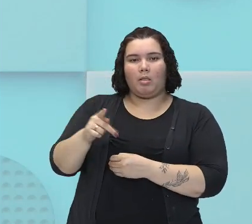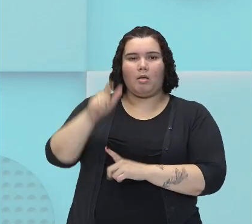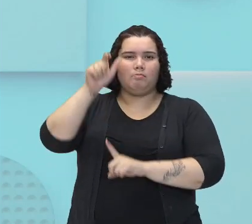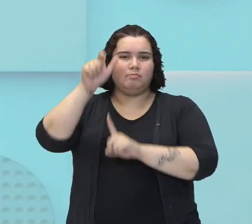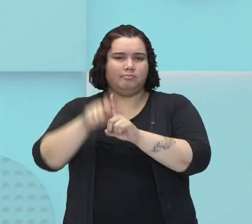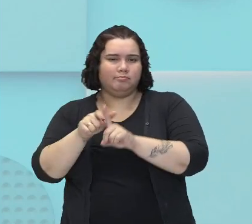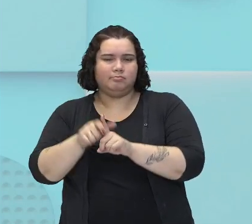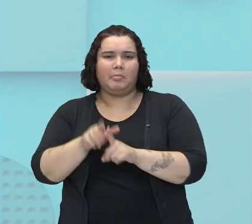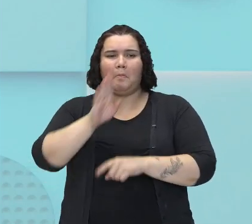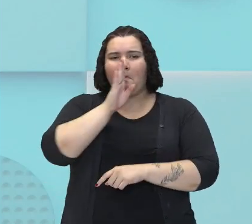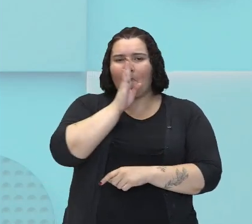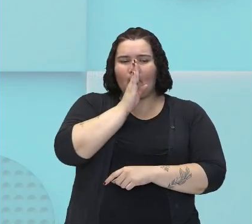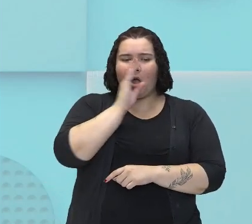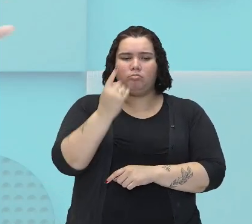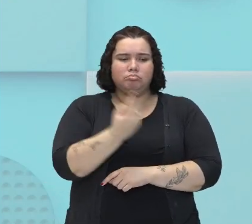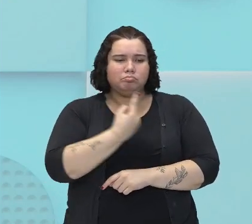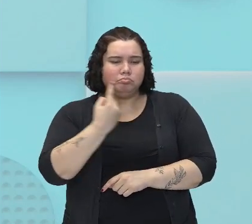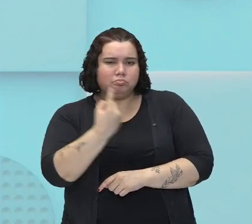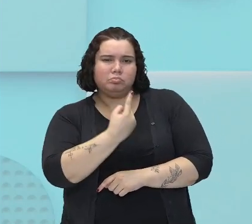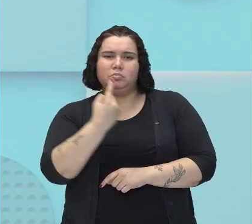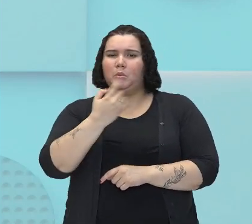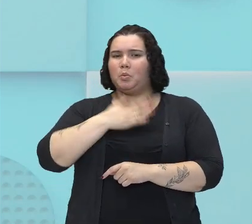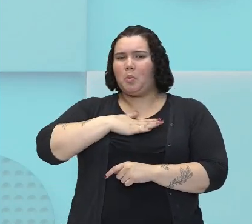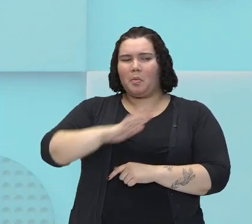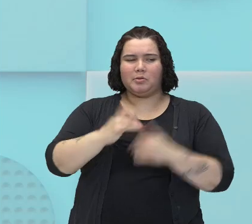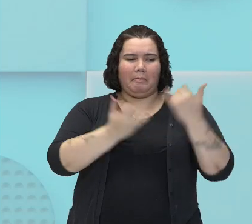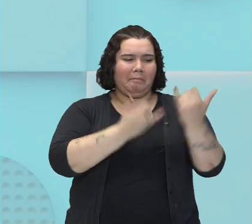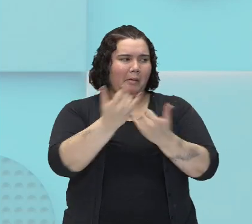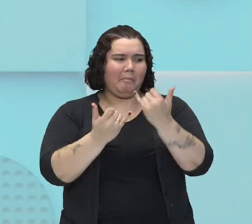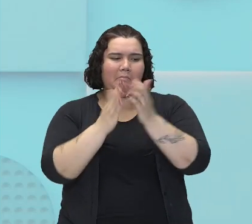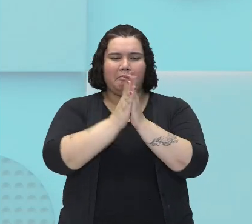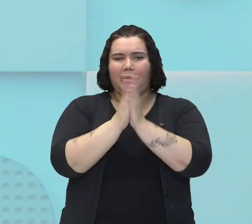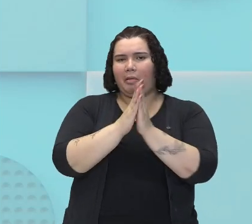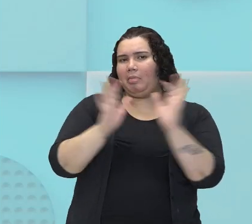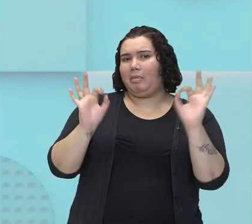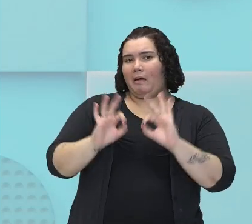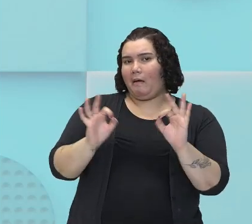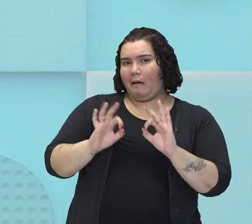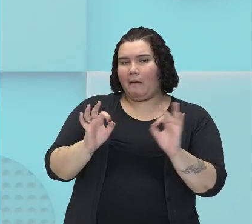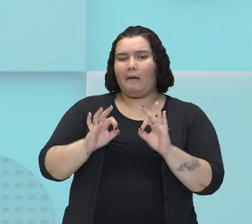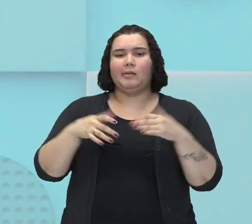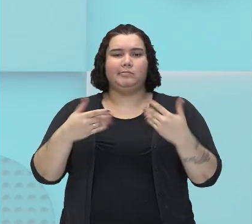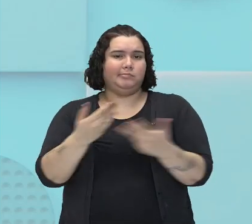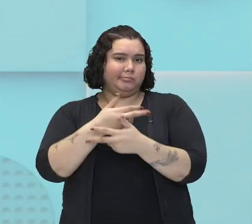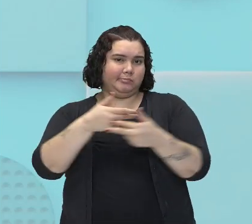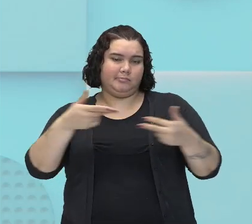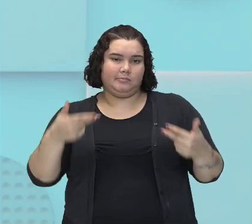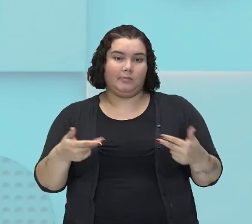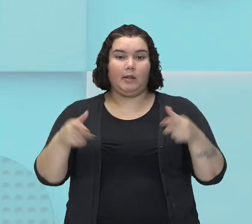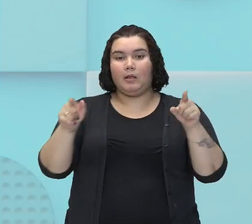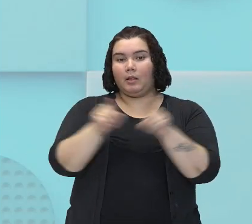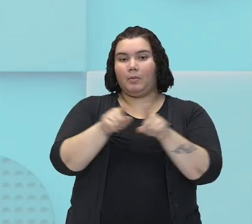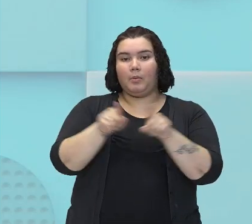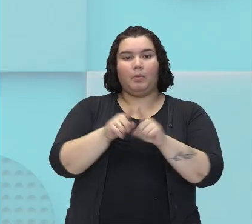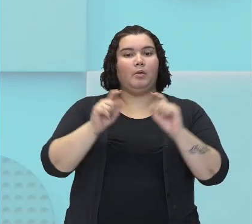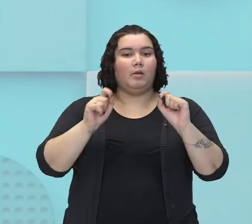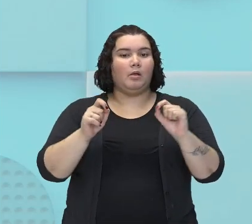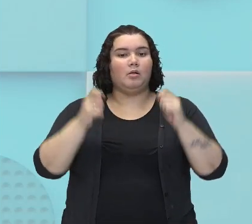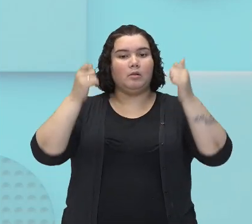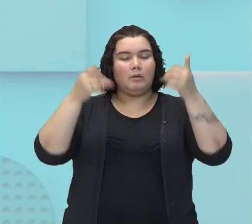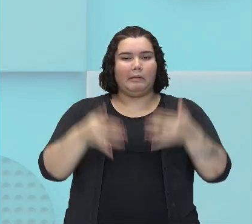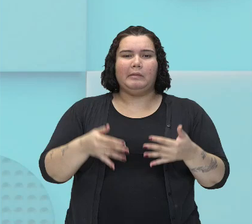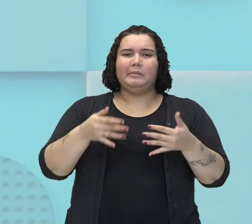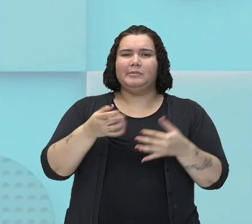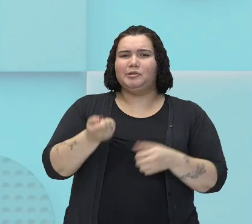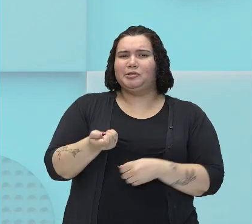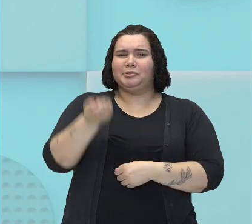muito calada, muito na dela, não gosta muito de brincar com bonecas de pano, por exemplo, e outras coisas, e também fala algumas coisas